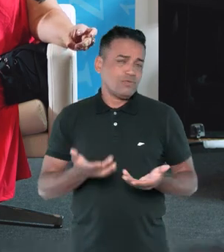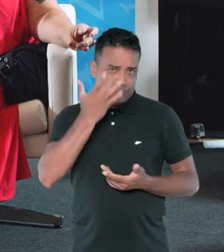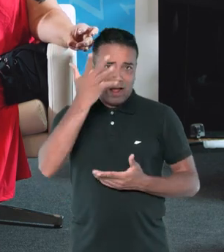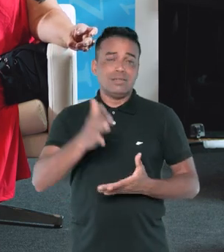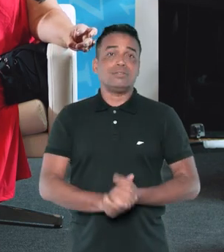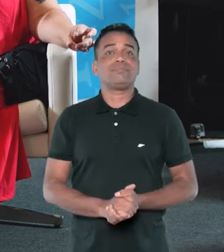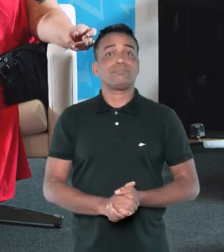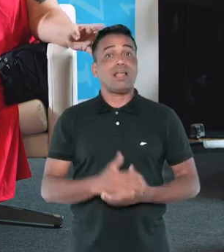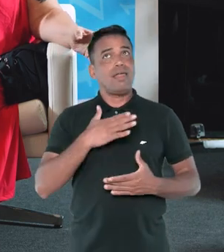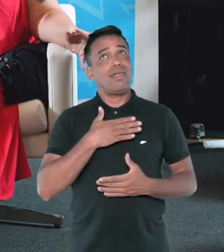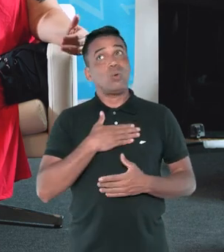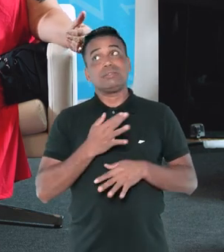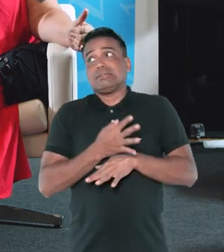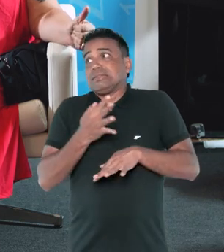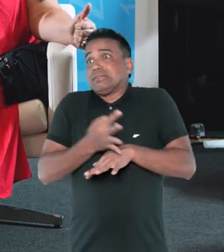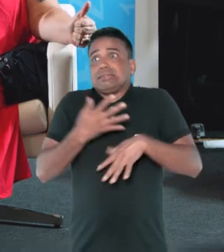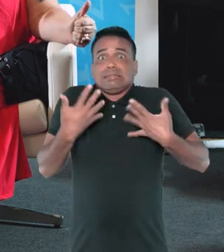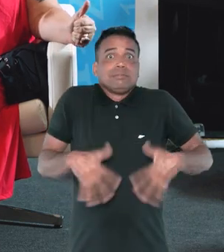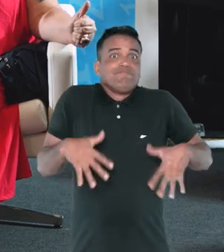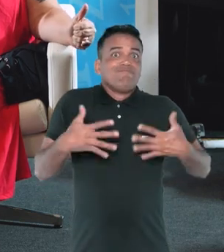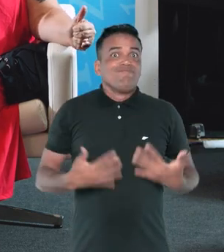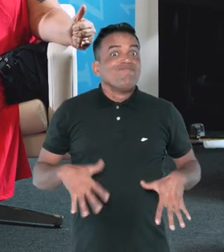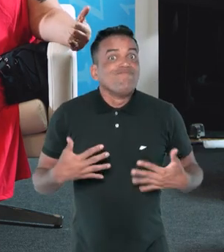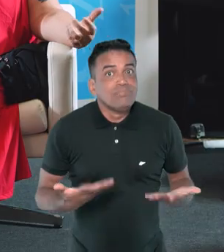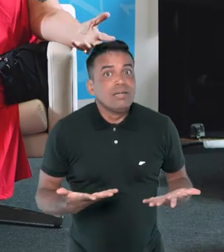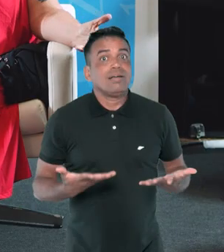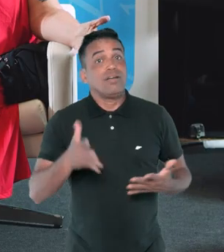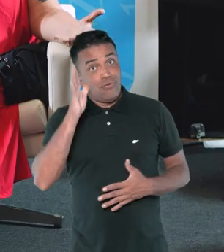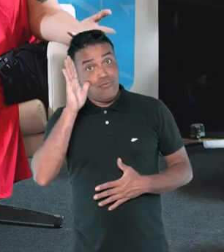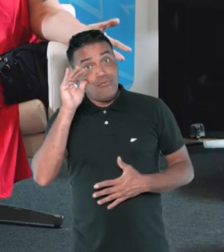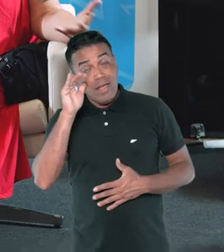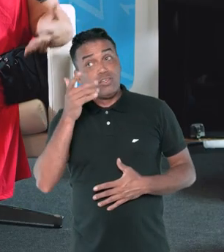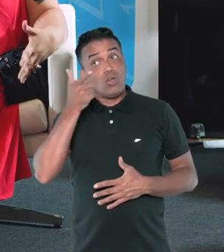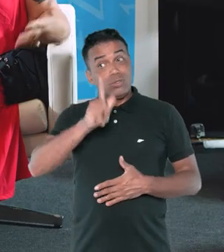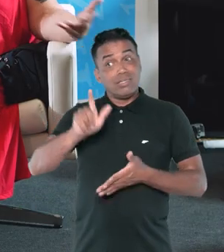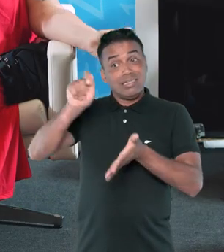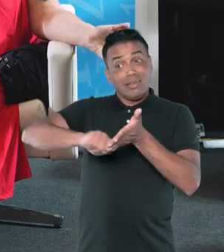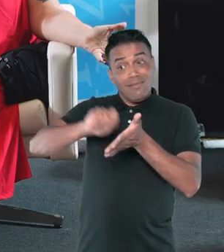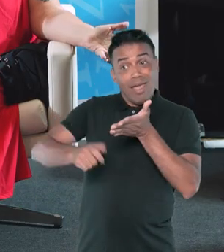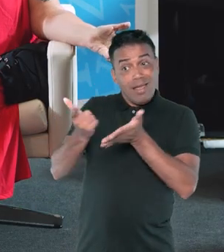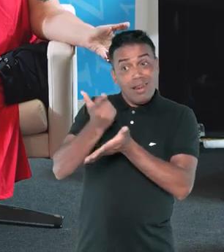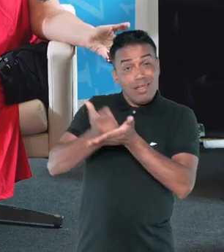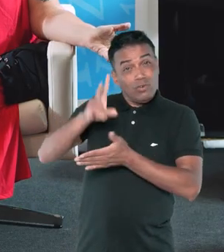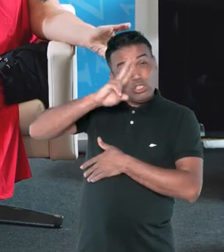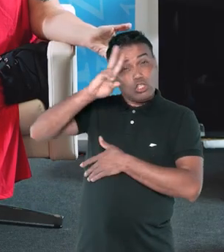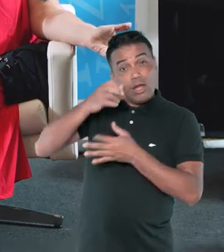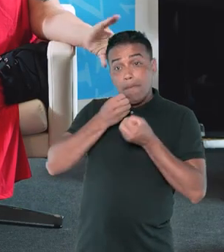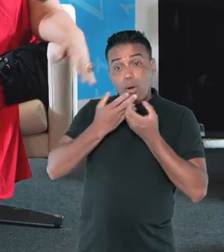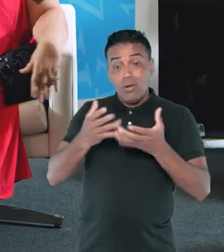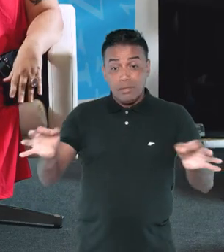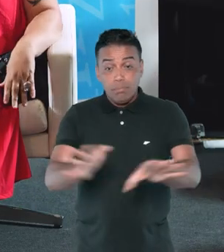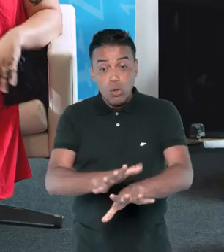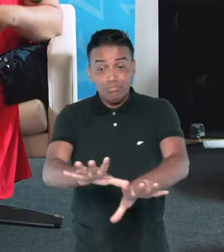eu fiquei nessa tensão, assim, de ver se eu ia dar conta de fazer uma história tão boa quanto o que estava pronto ali para